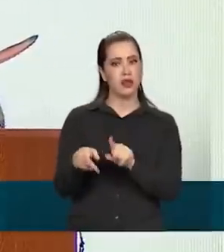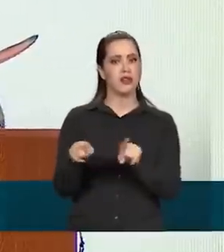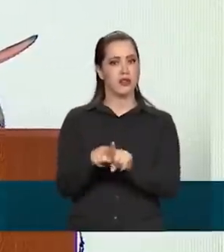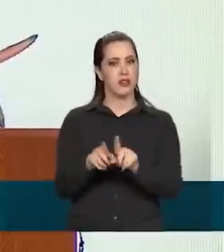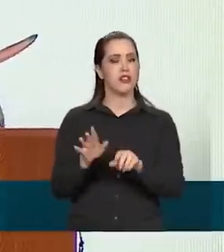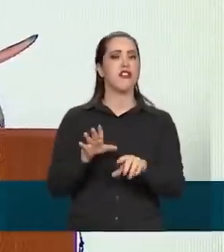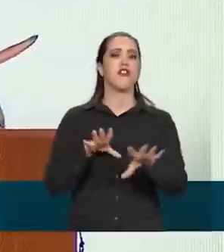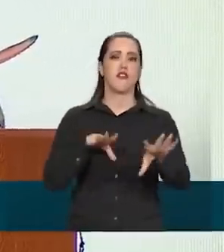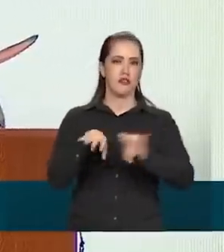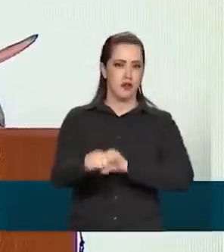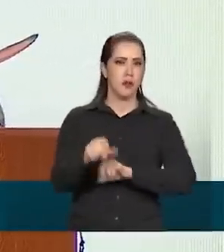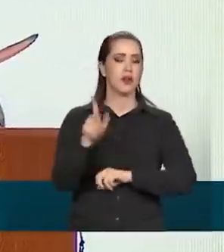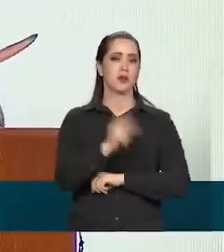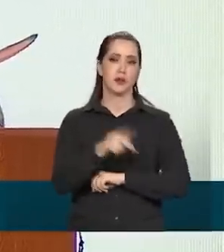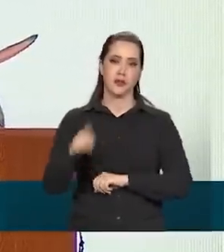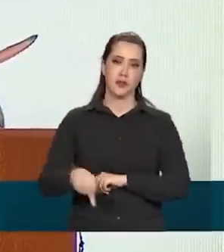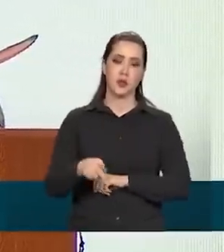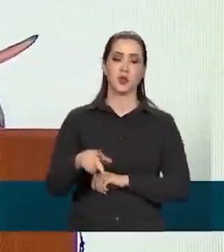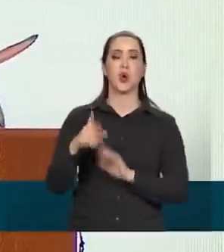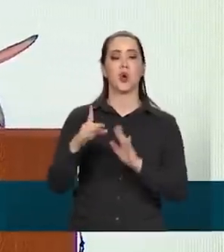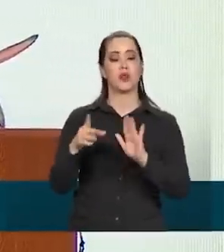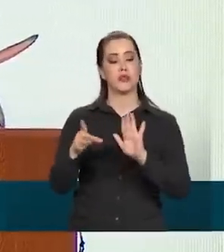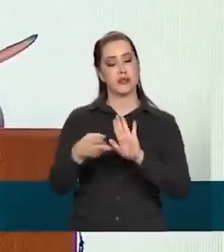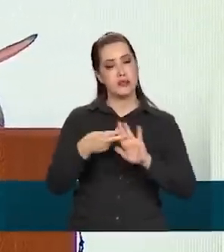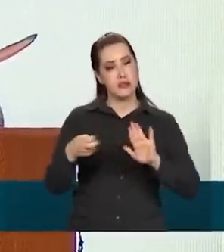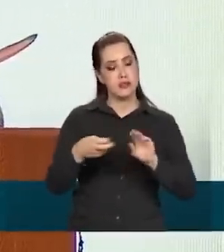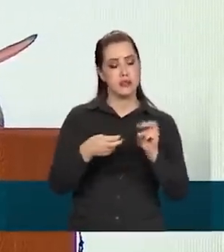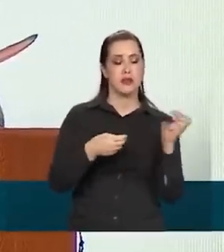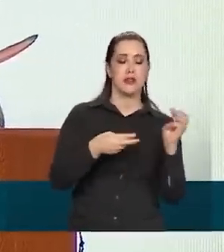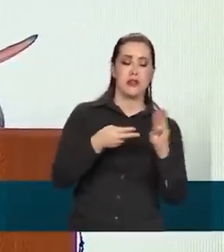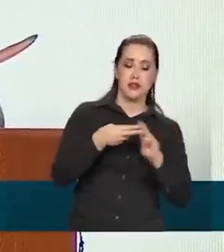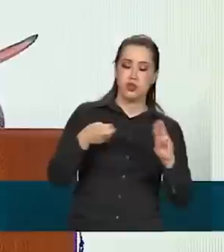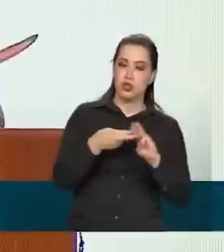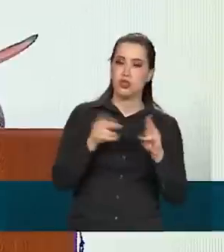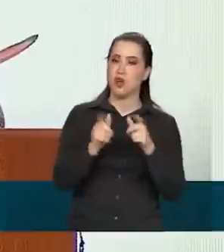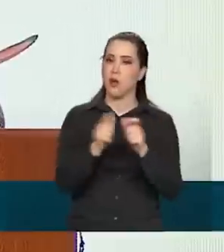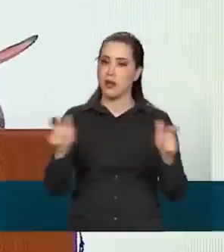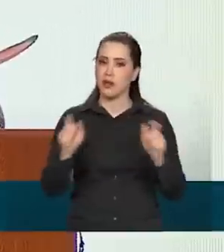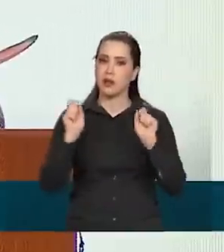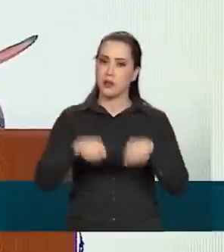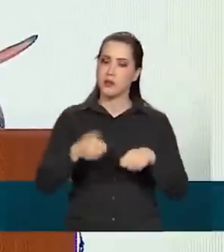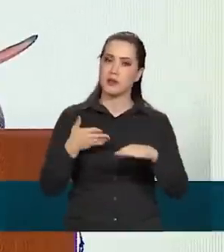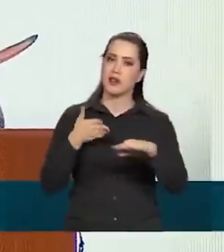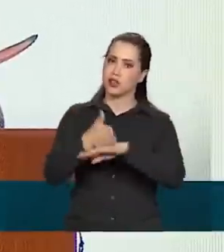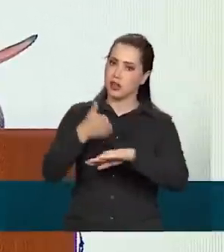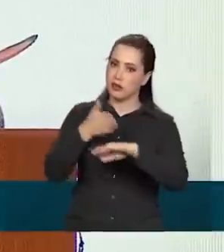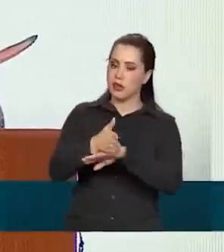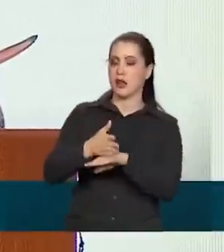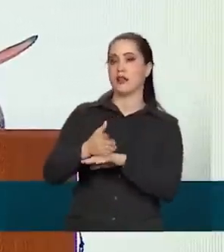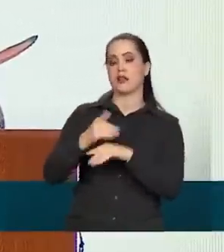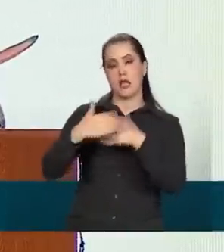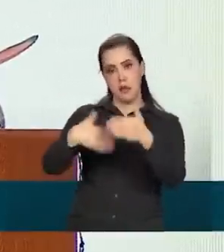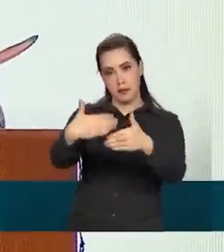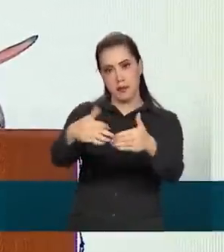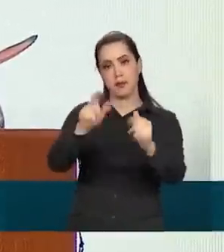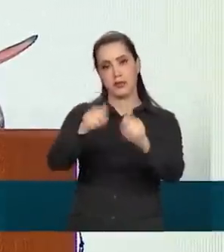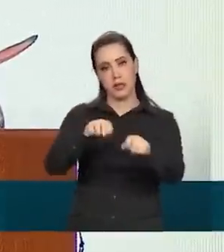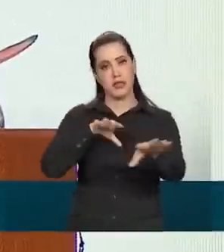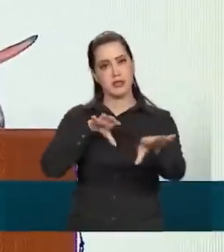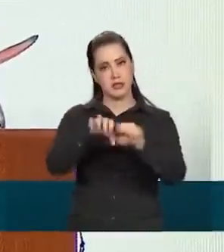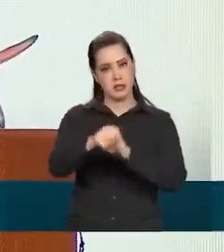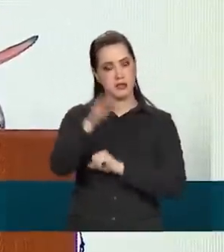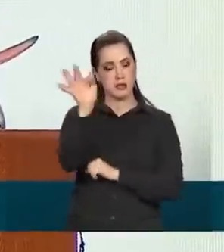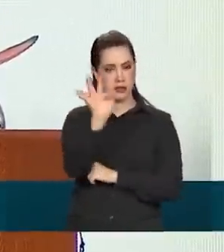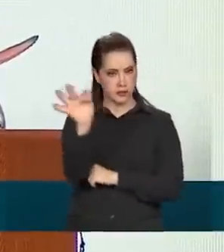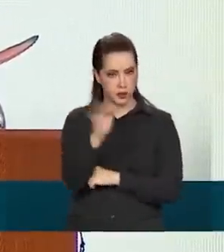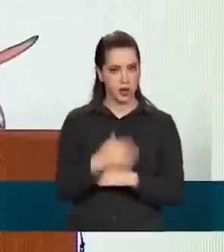formando professores indígenas, ampliando o acesso e a permanência no ensino superior.